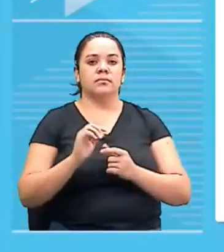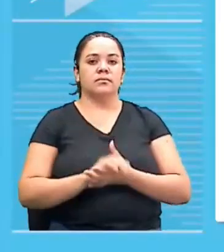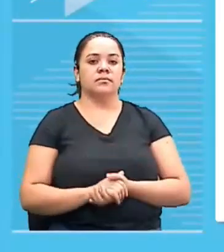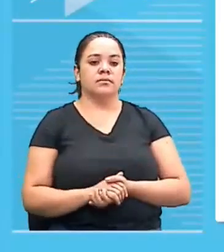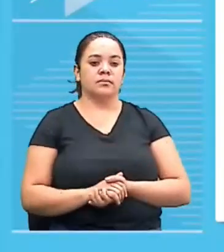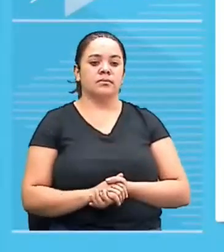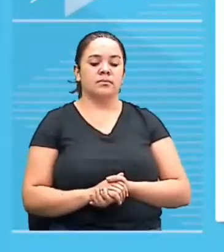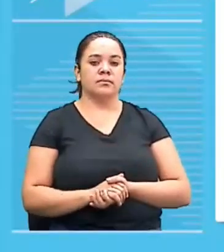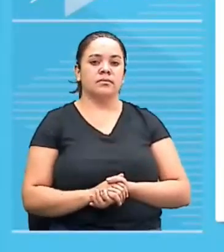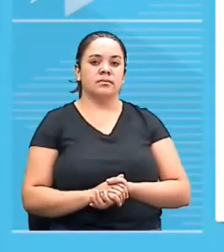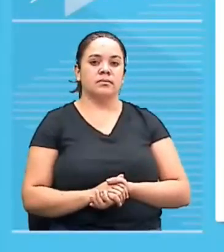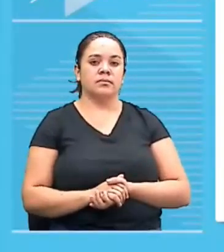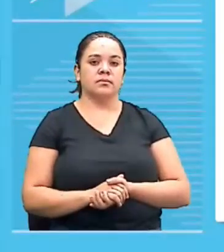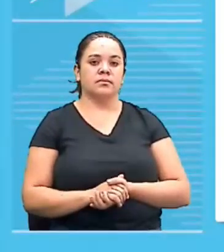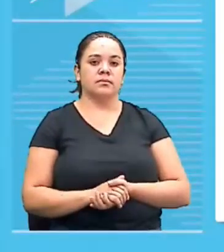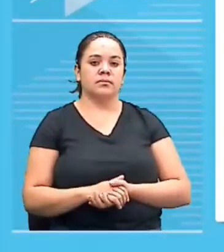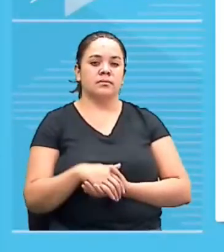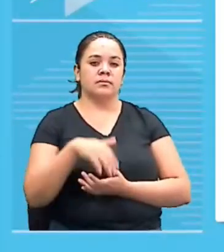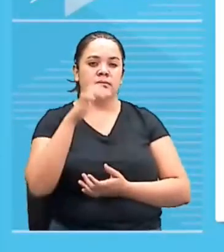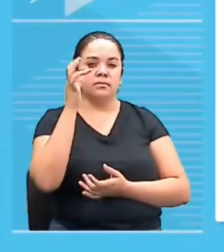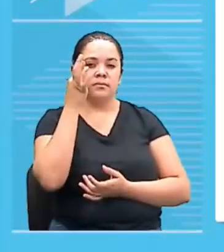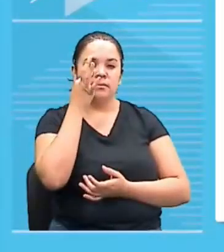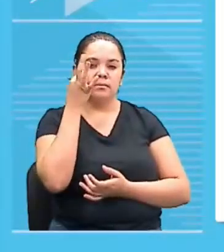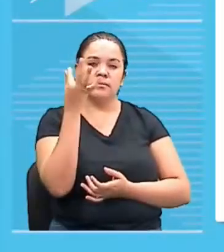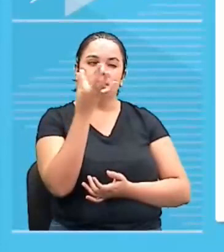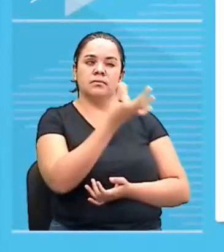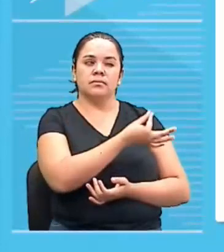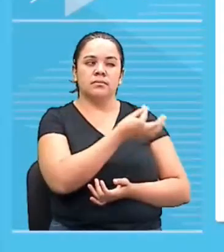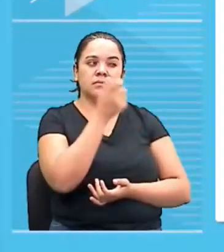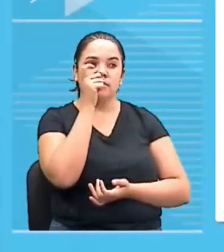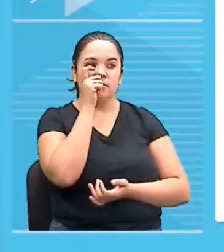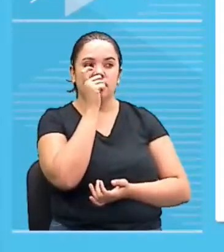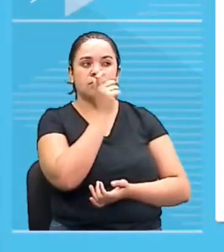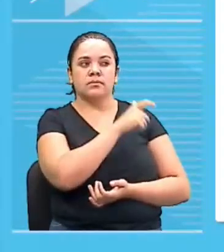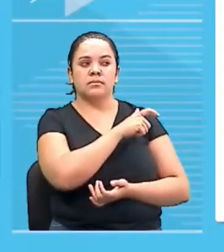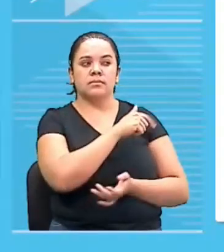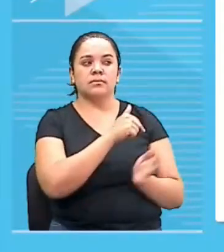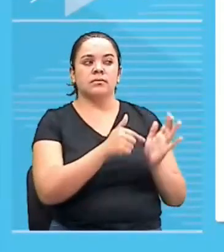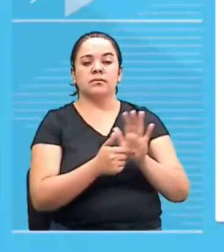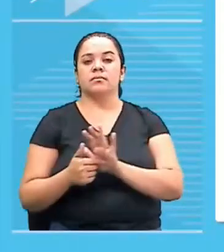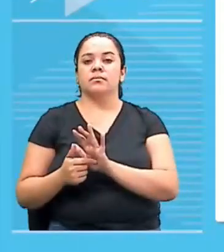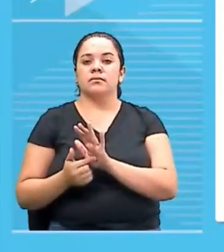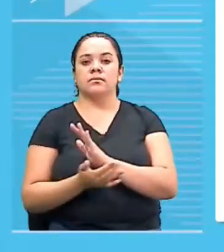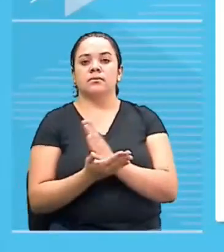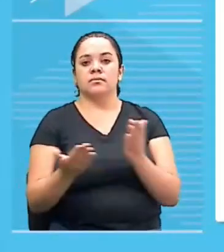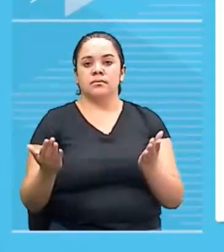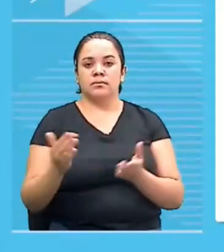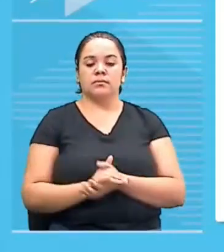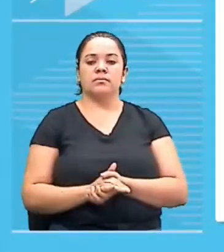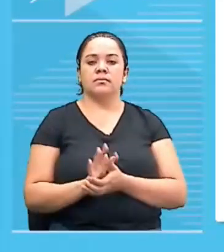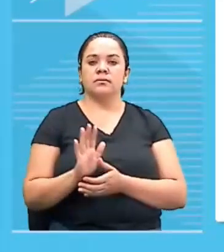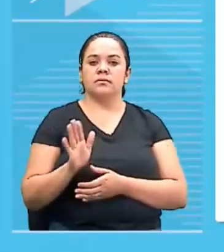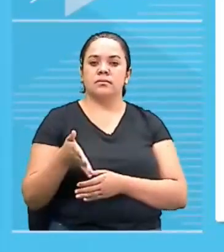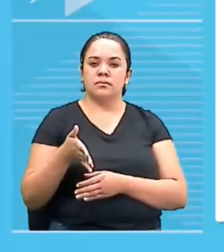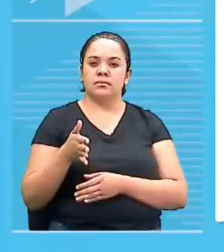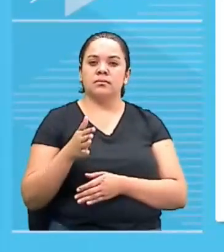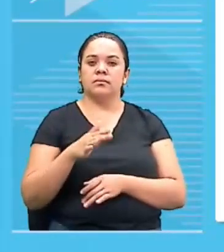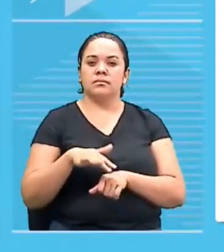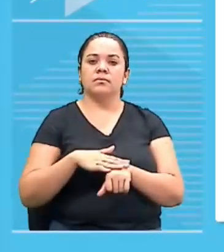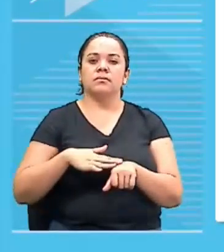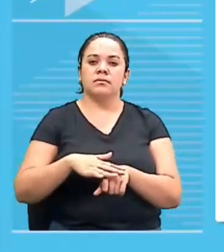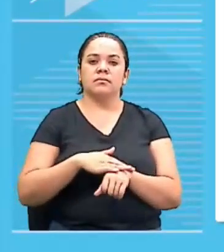ponto que é um ponto de atenção que eu quero passar para vocês, né? Eu já tinha até conversado com vocês sobre